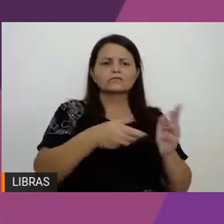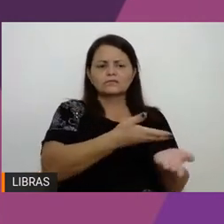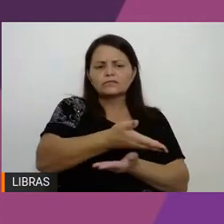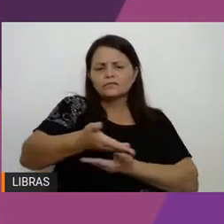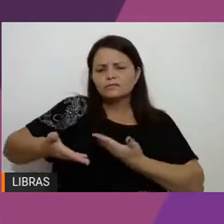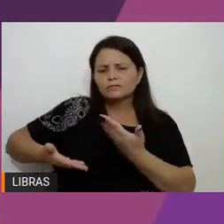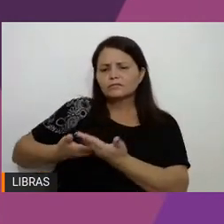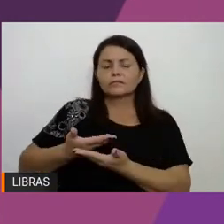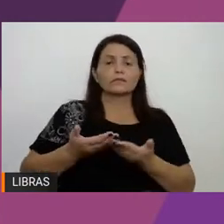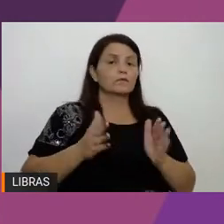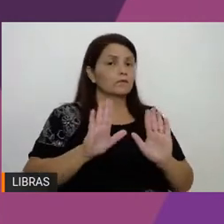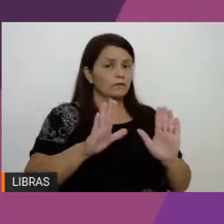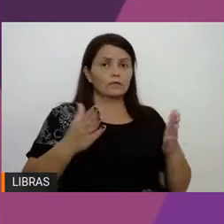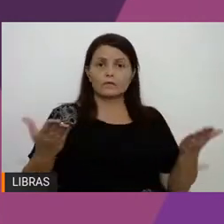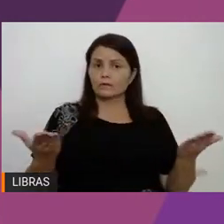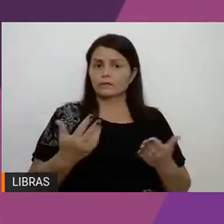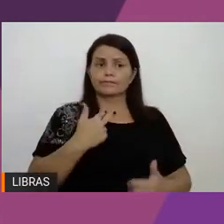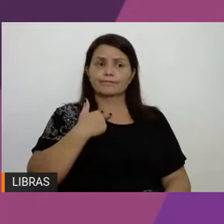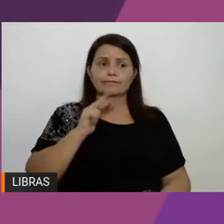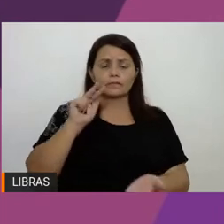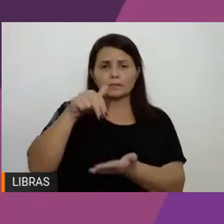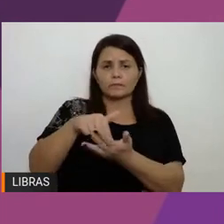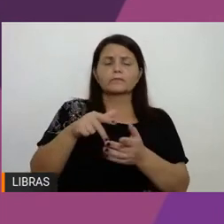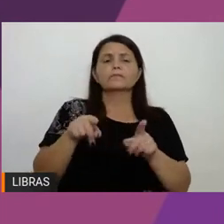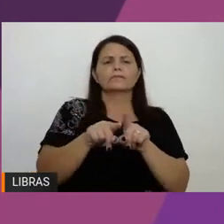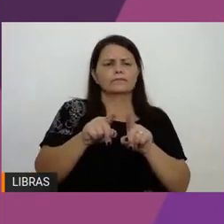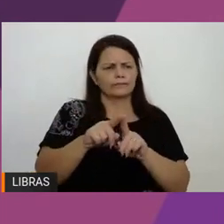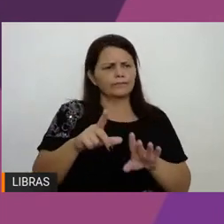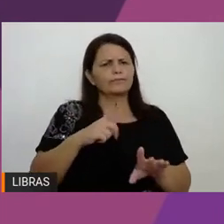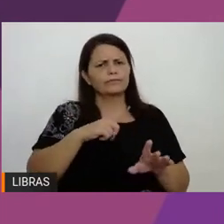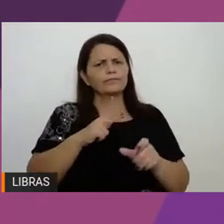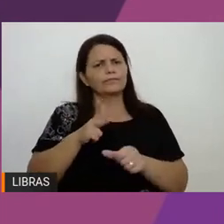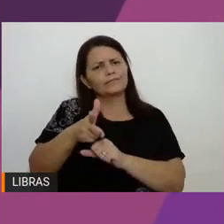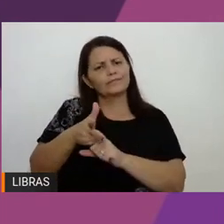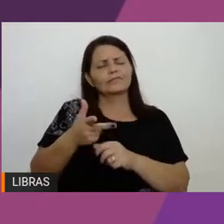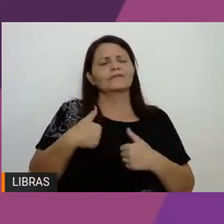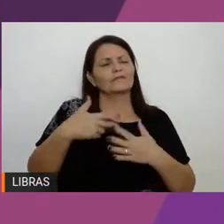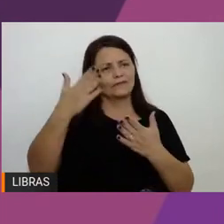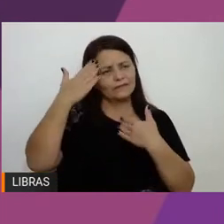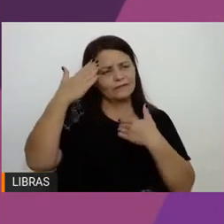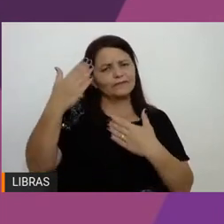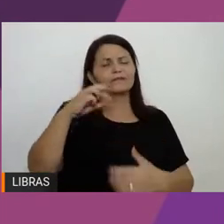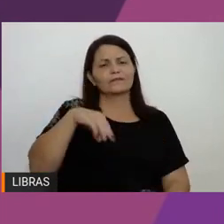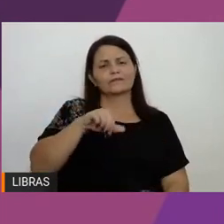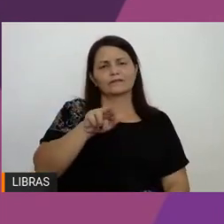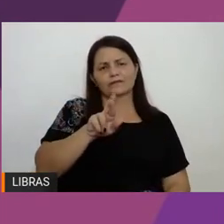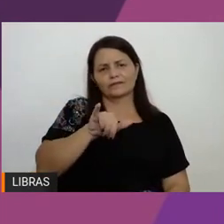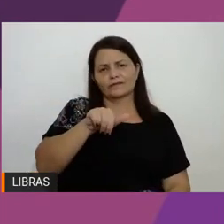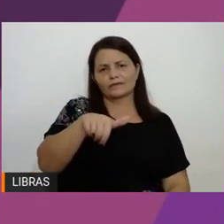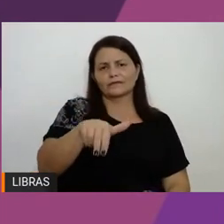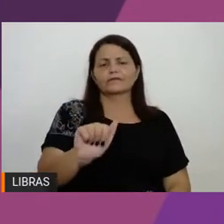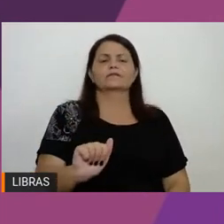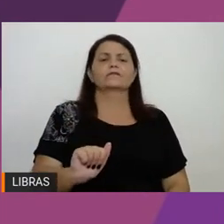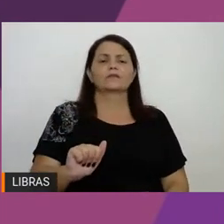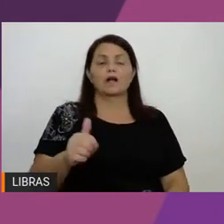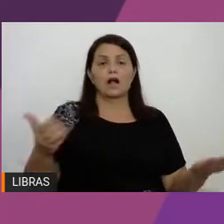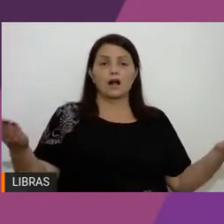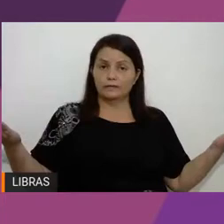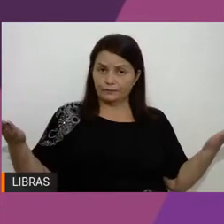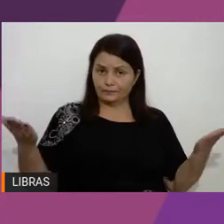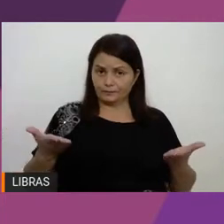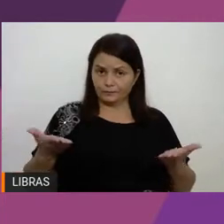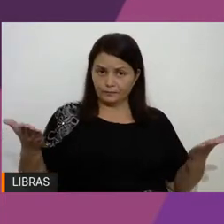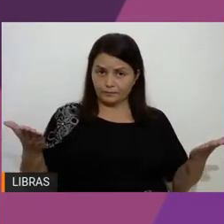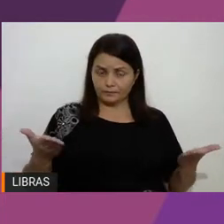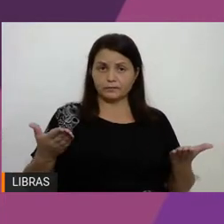mas ela hoje não está aqui mas esteve com a gente pelo vídeo obrigado Mais uma vez Mariana a e agora